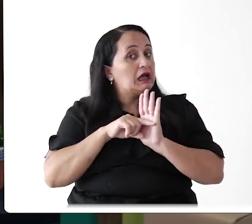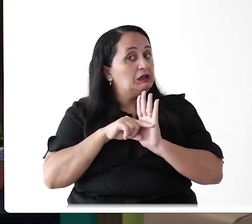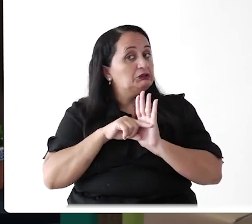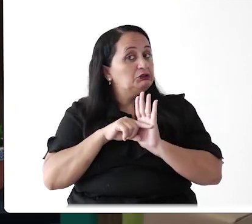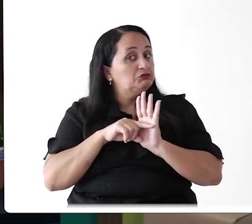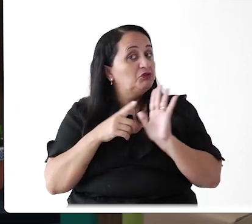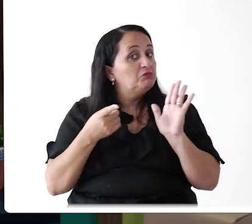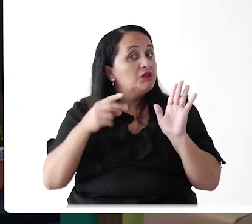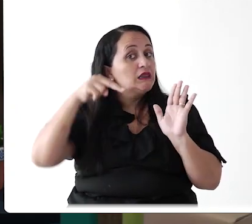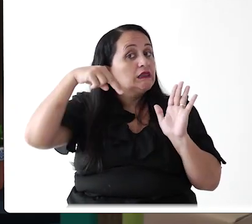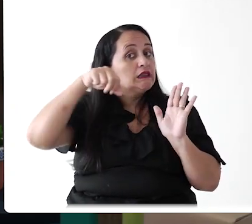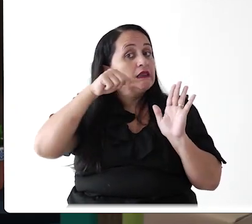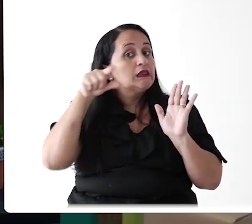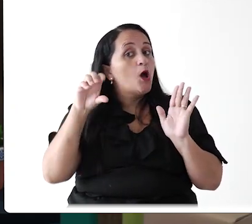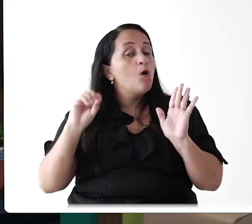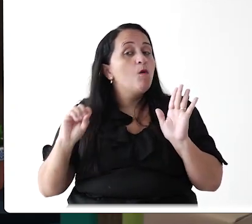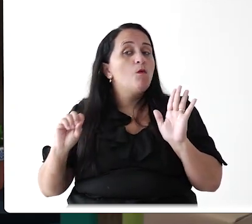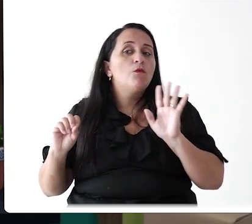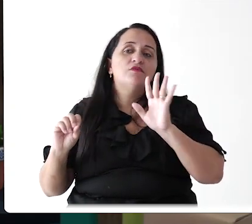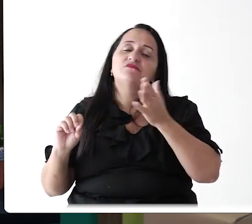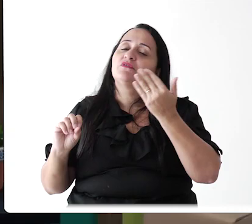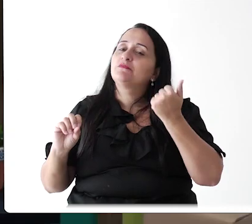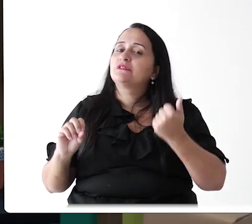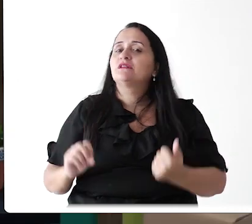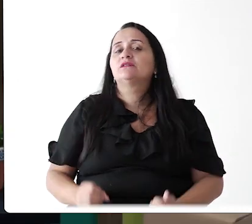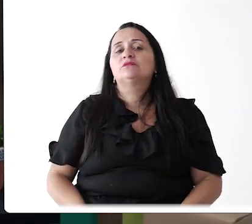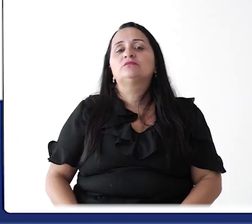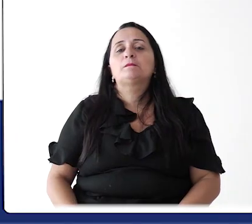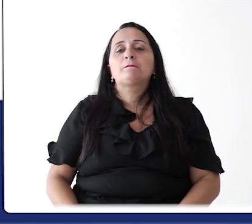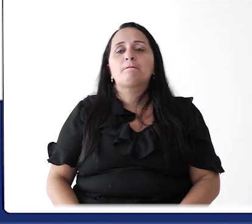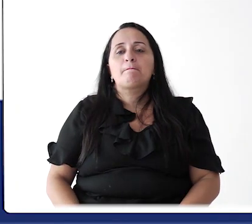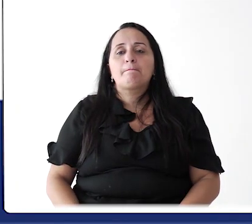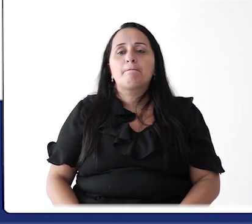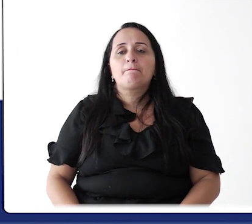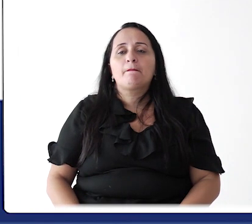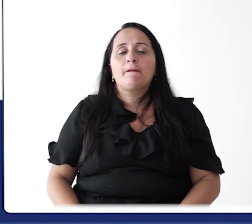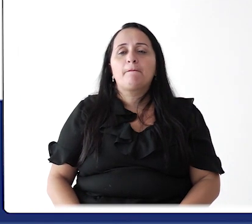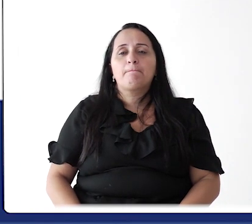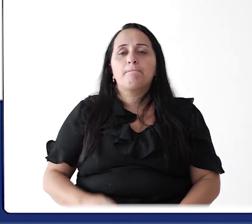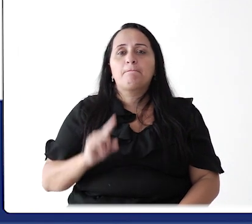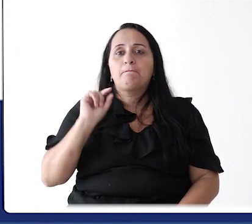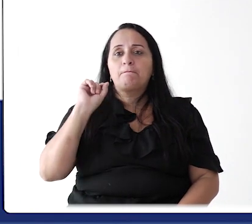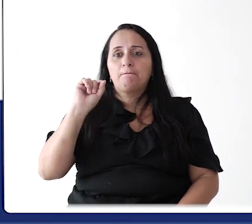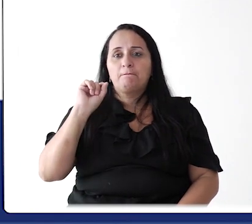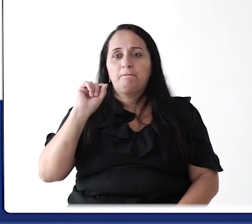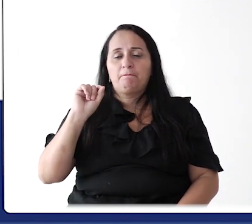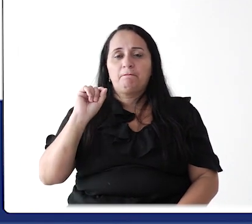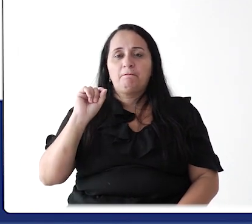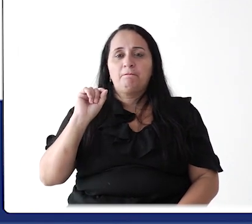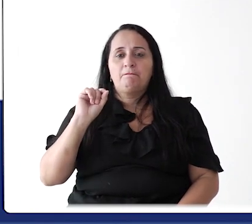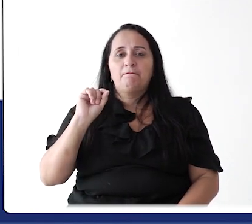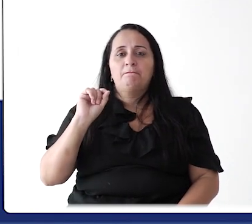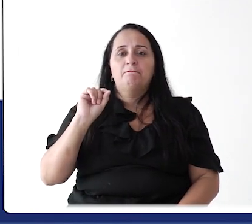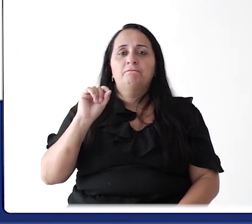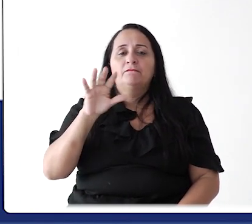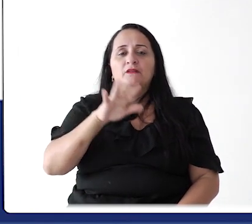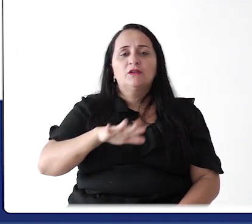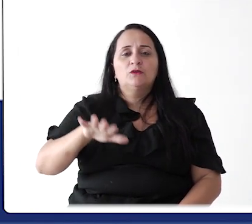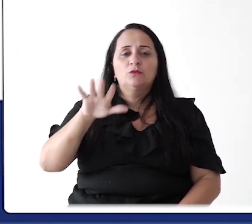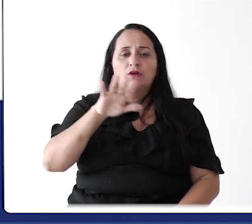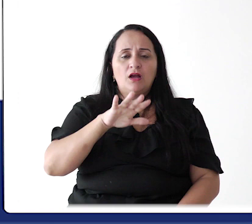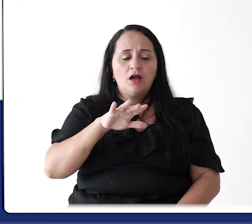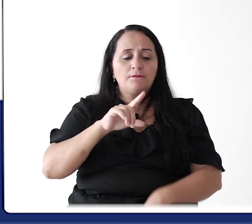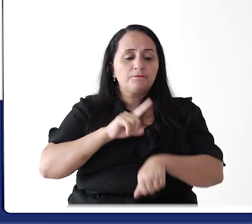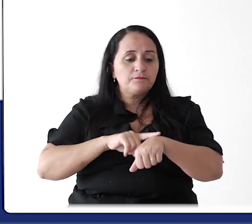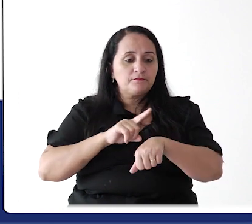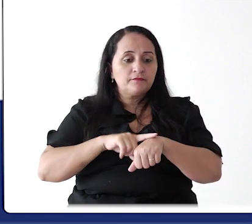negativa, certo? Então, vamos ao texto. Significa que no caso dos cães, além de ser um exercício, é a hora que eles têm para